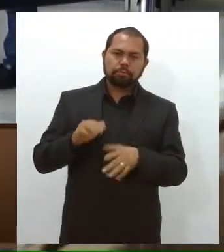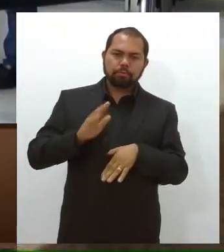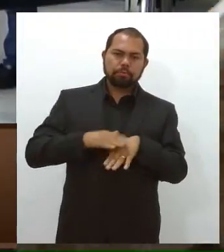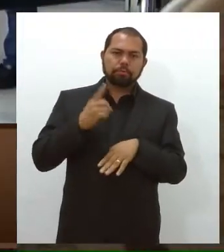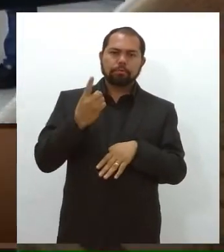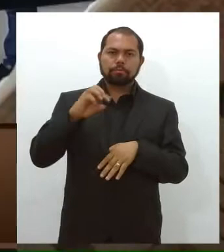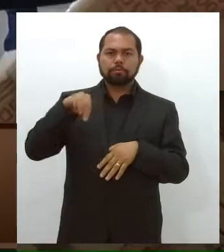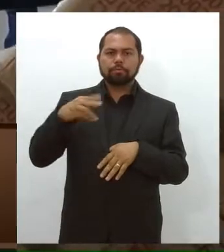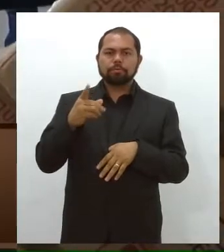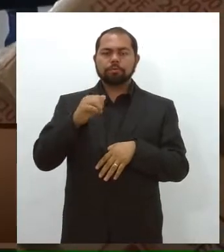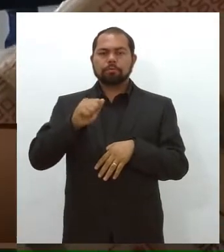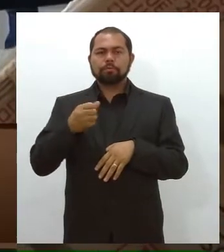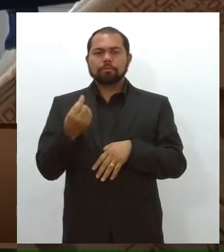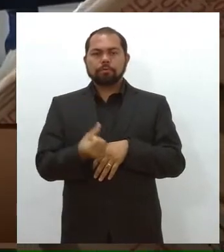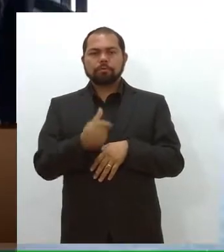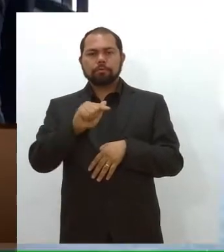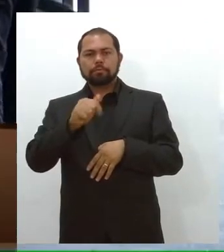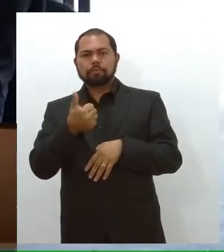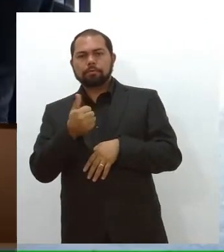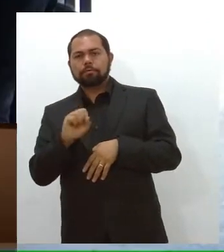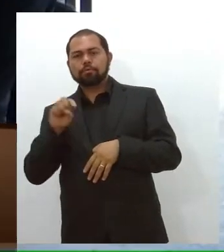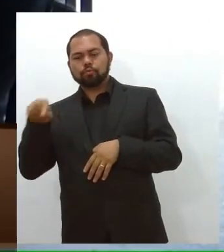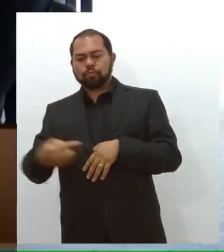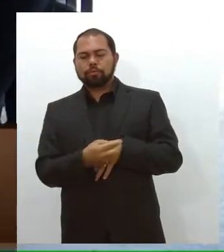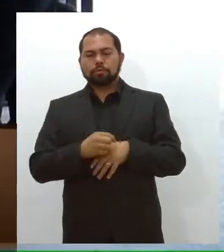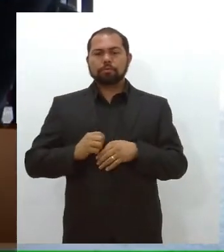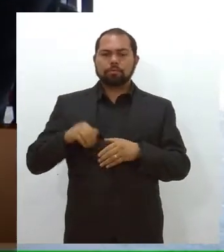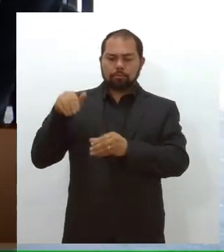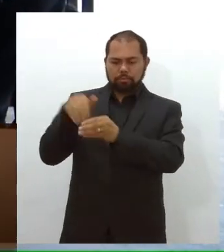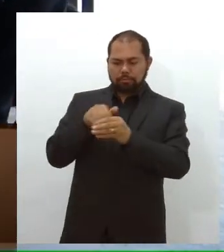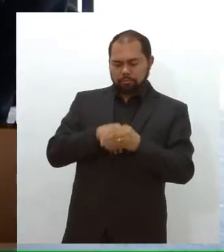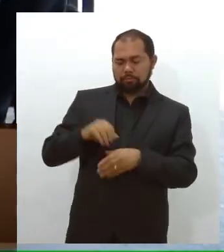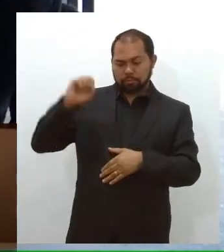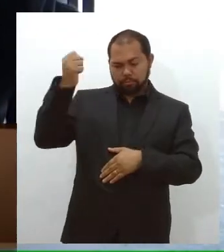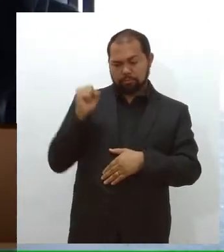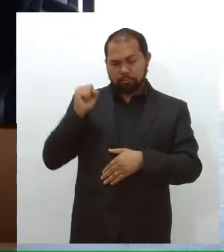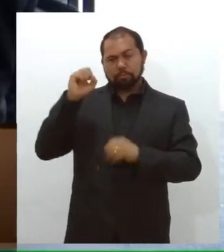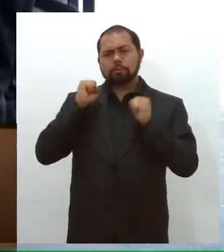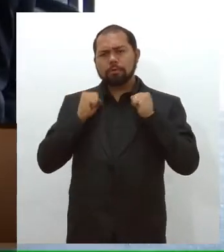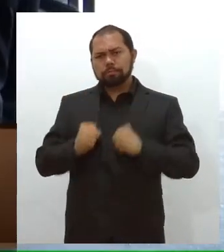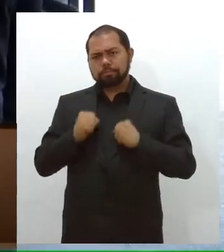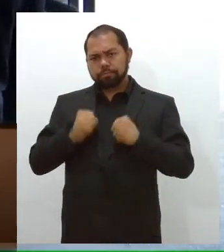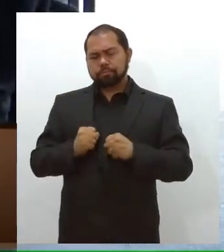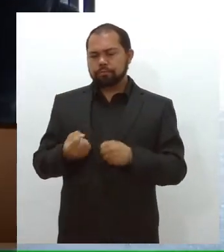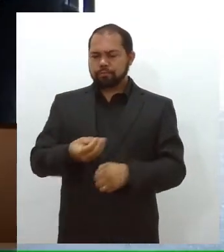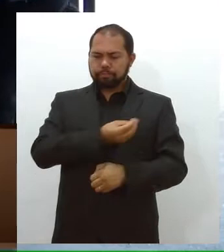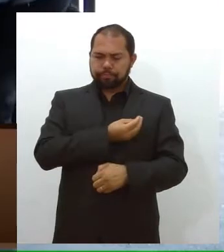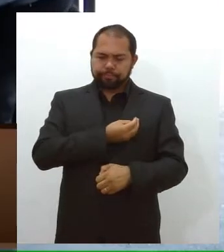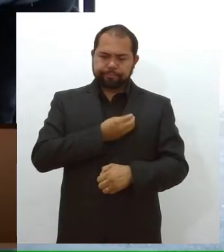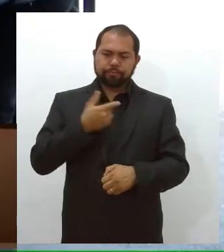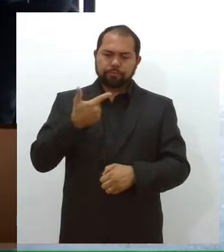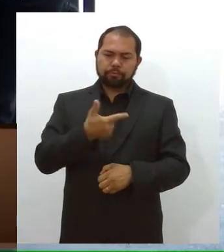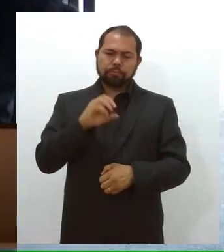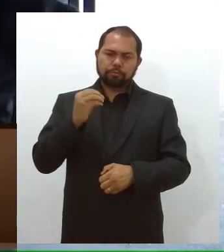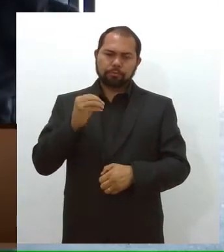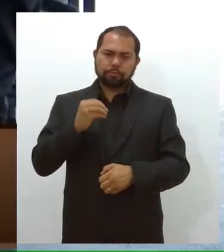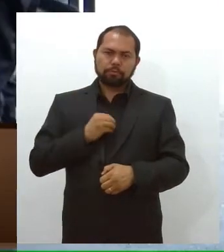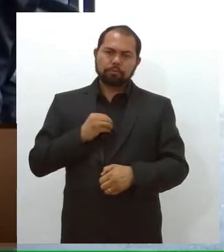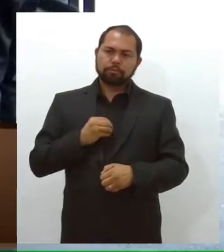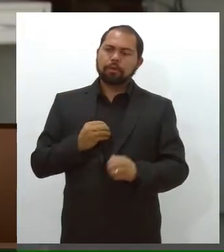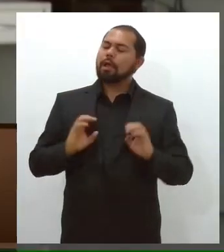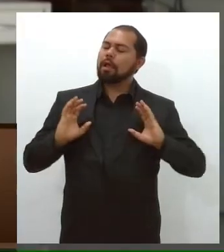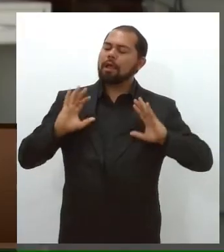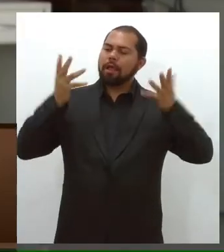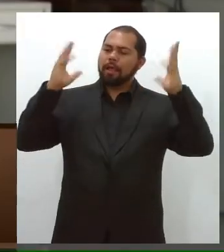1.671.000 eleitores sergipanos possam participar no próximo dia 2 de outubro da grande festa da